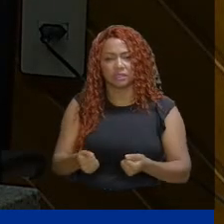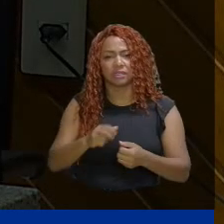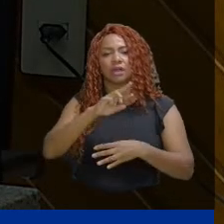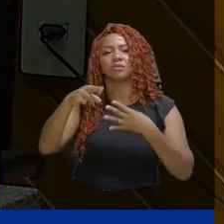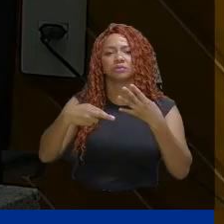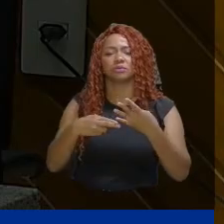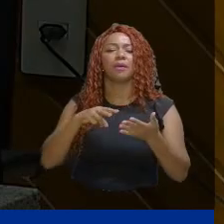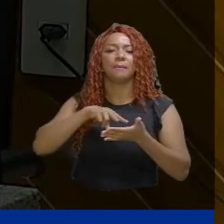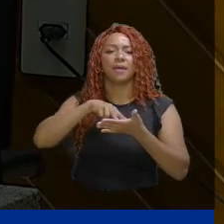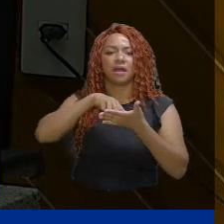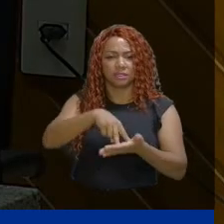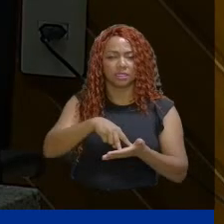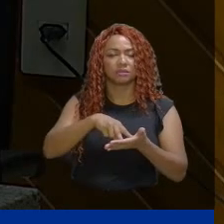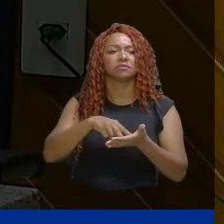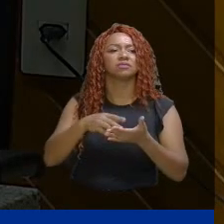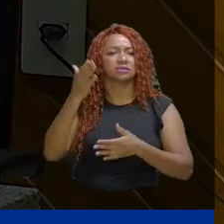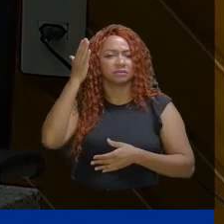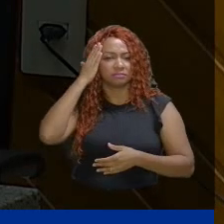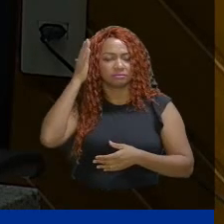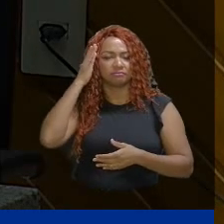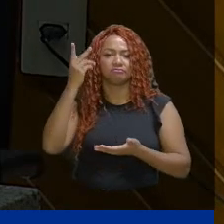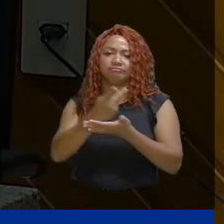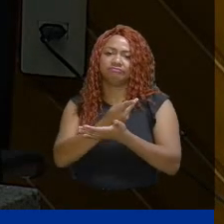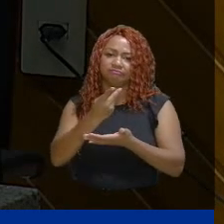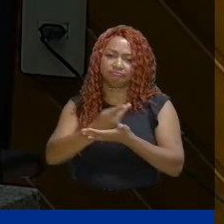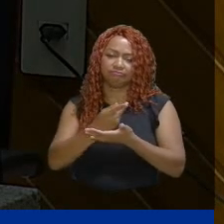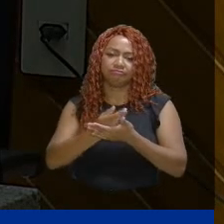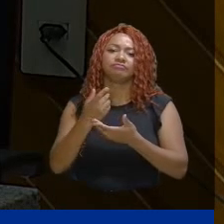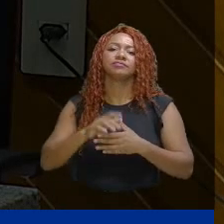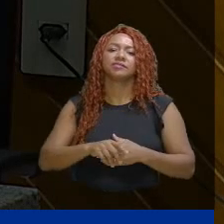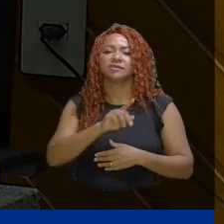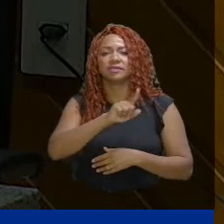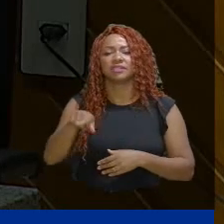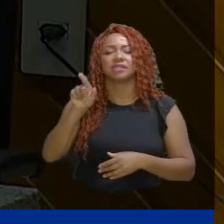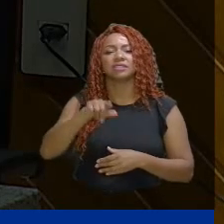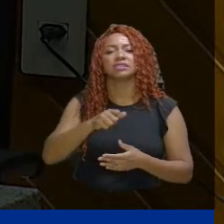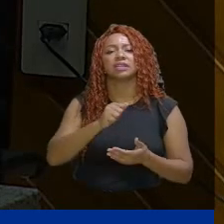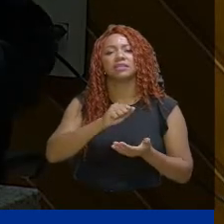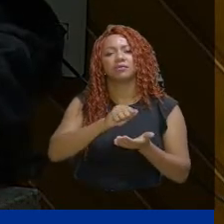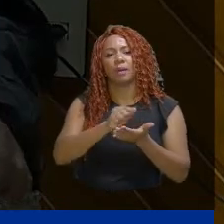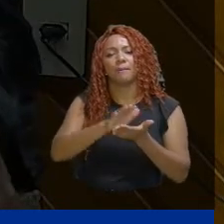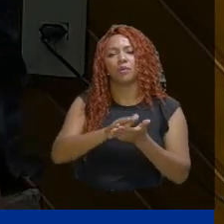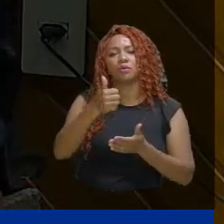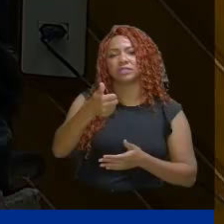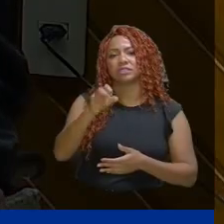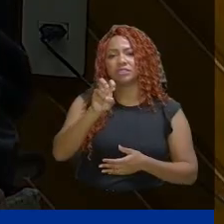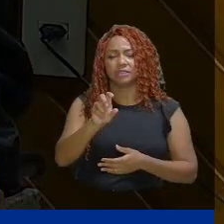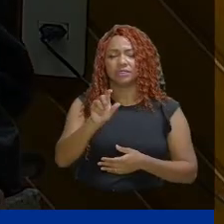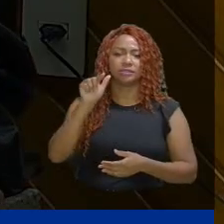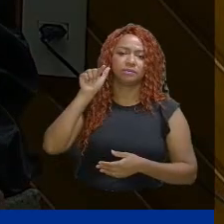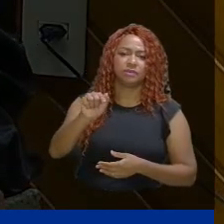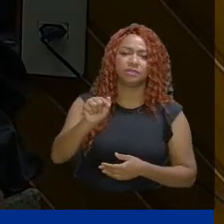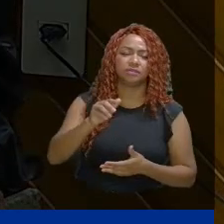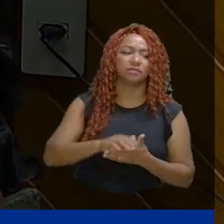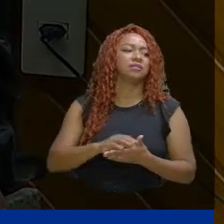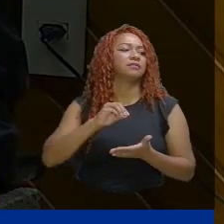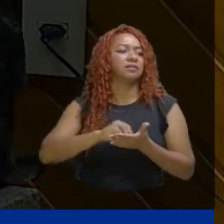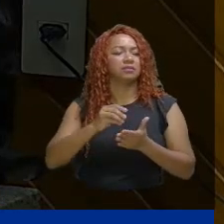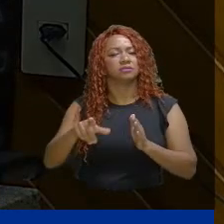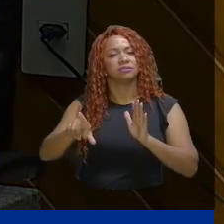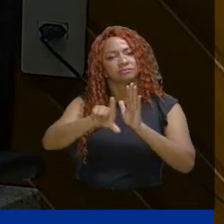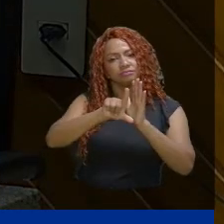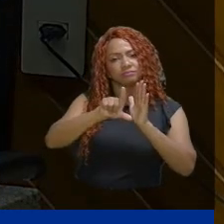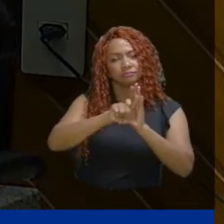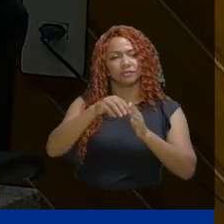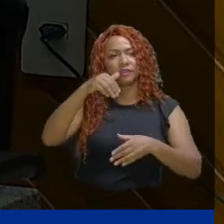recurso, mantendo o reconhecimento da irregularidade, mas afastando a multa de R$15 mil por ausência de previsão legal. É como eu